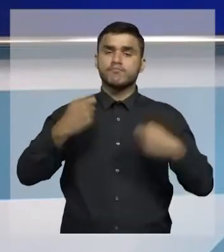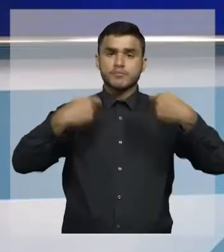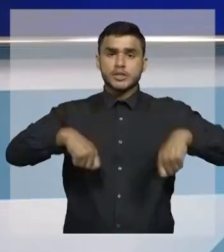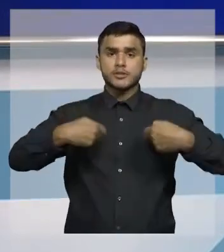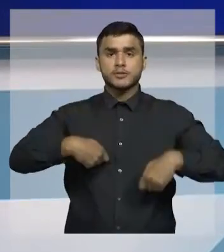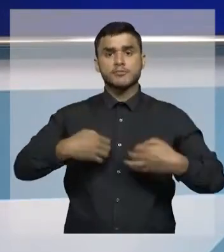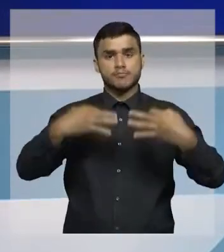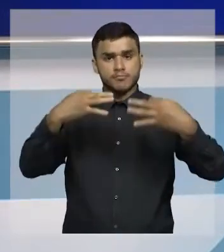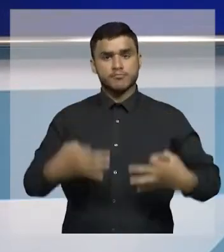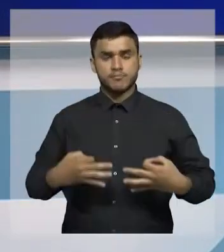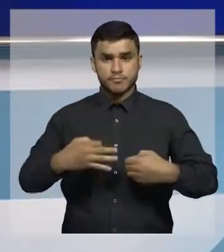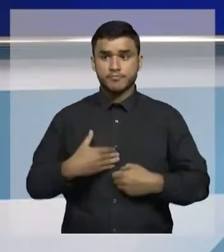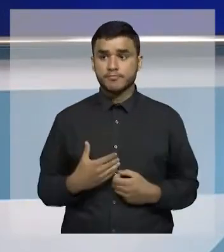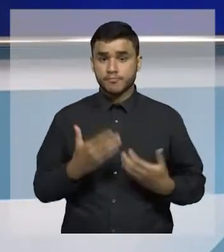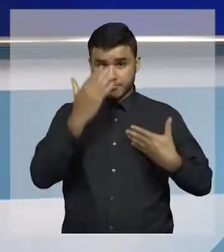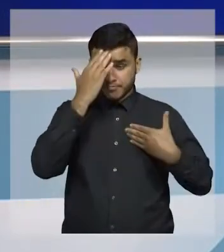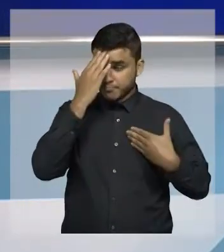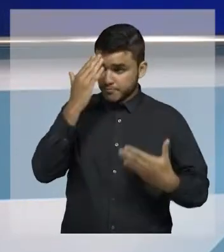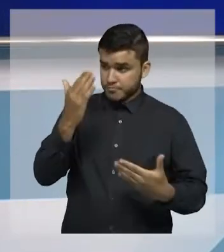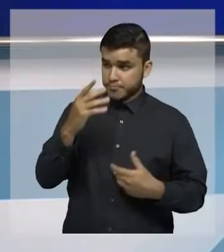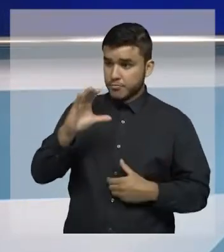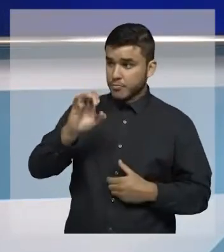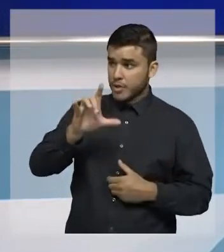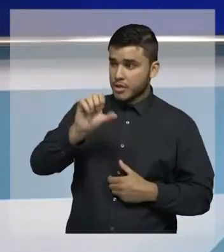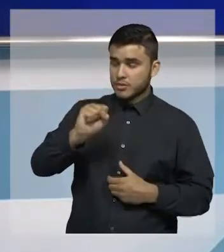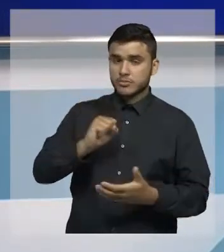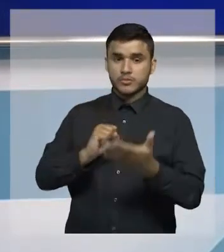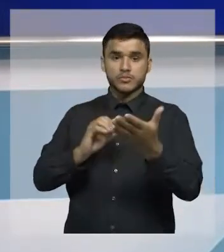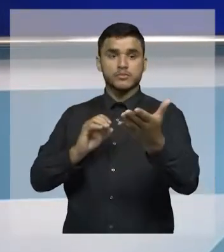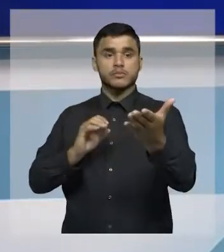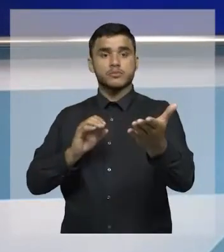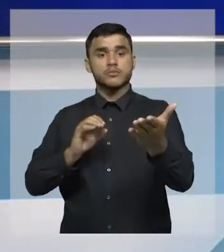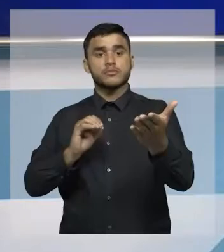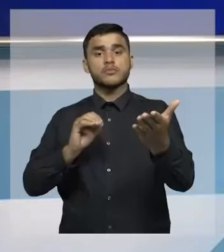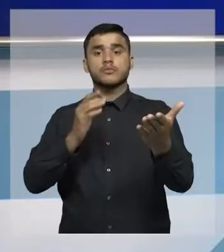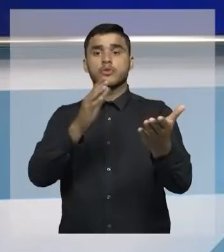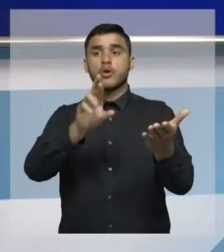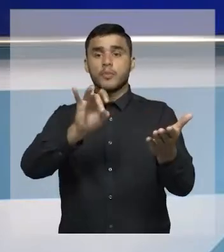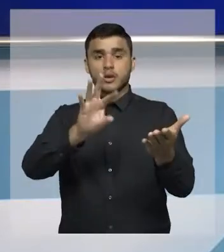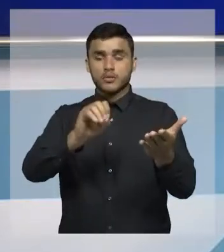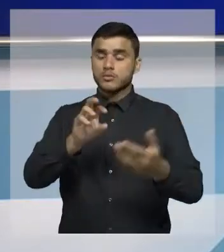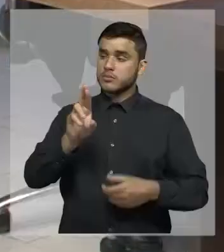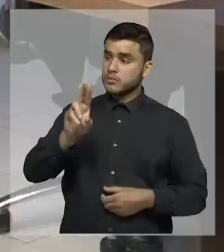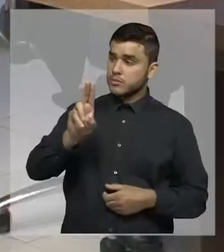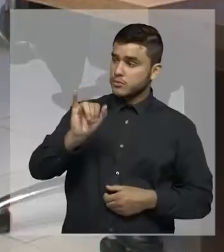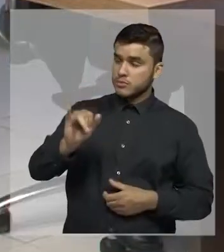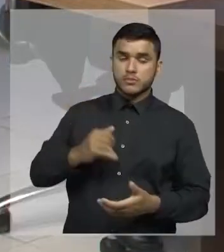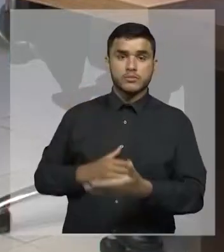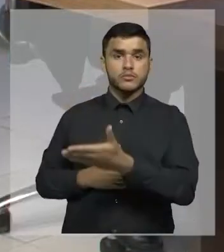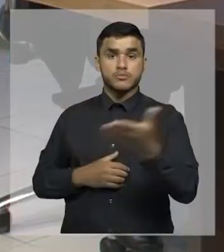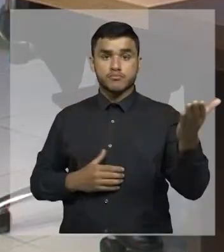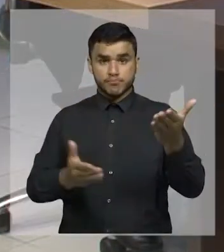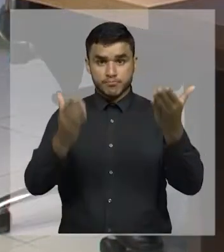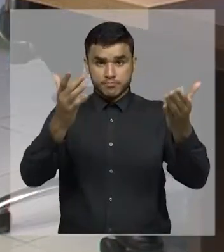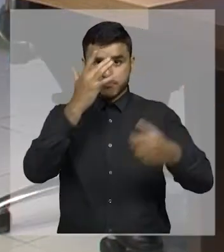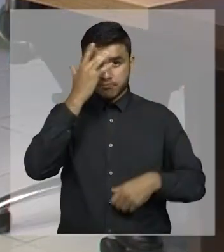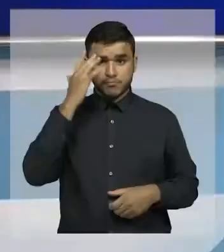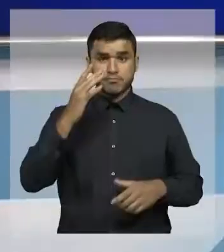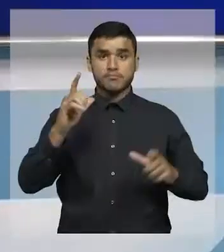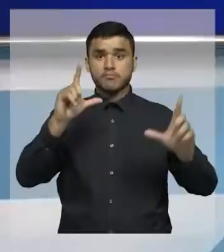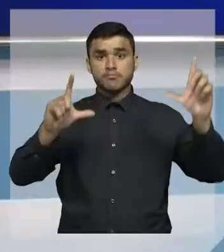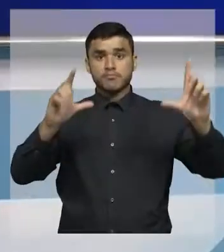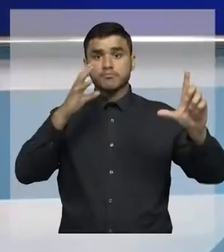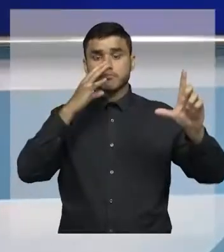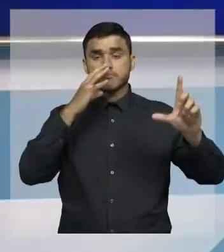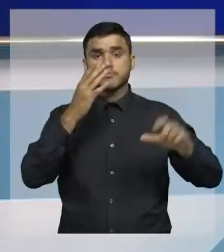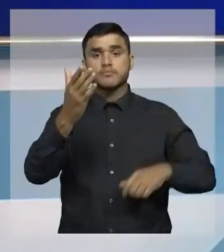sério. Agradecendo aos professores Clésio Arruda, Roberto Martins Rodrigues e Rui Martins Rodrigues, agradecendo em especial a você, assinante, e o nosso